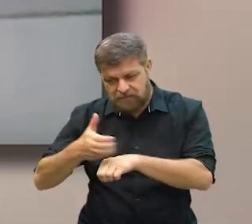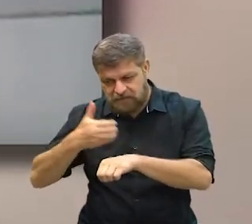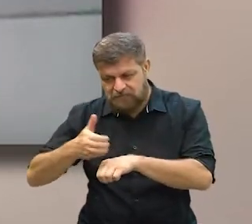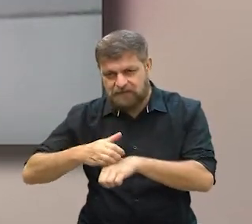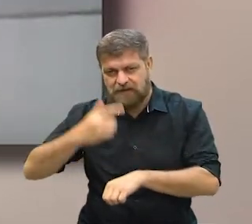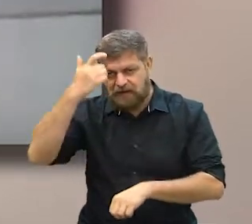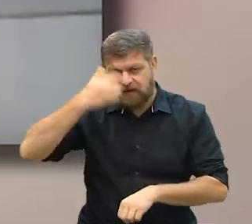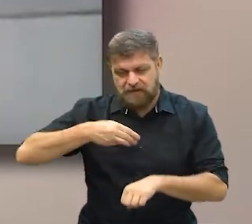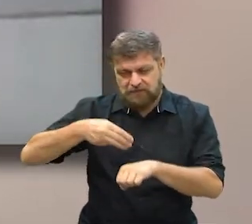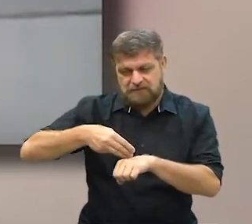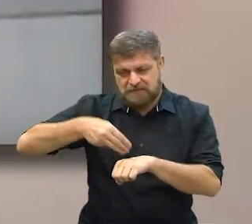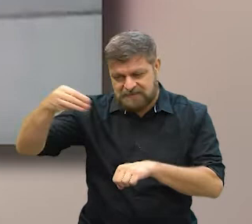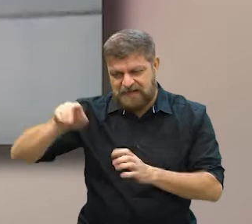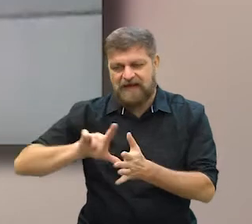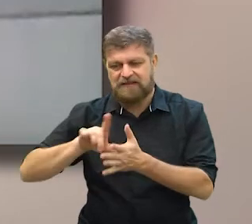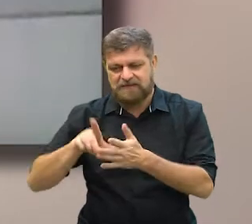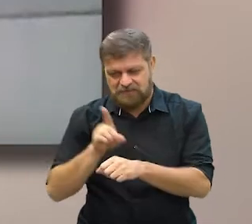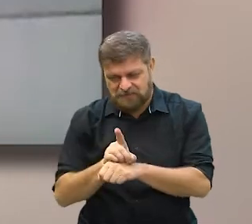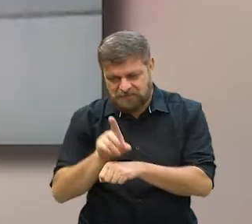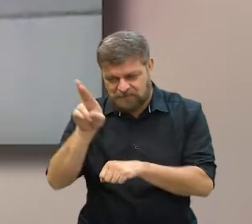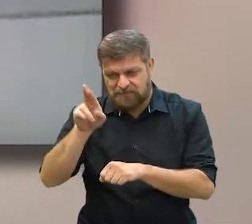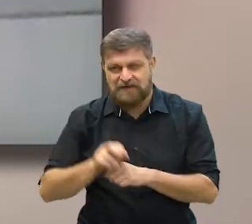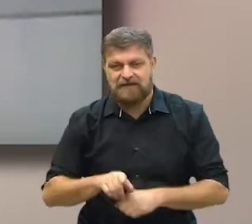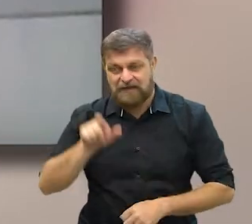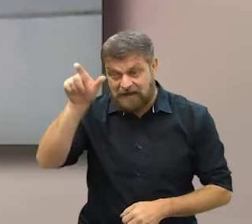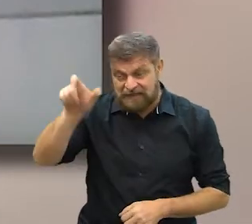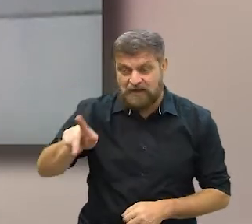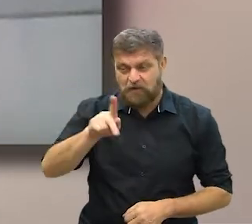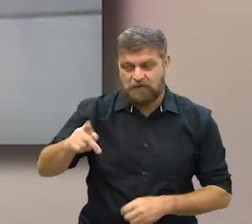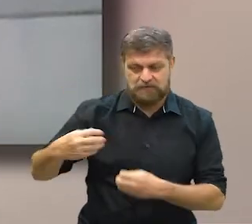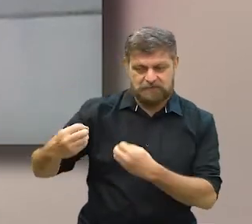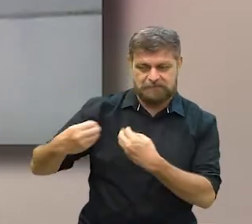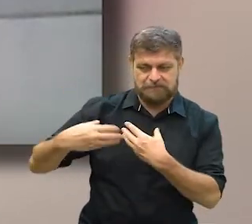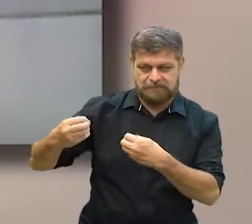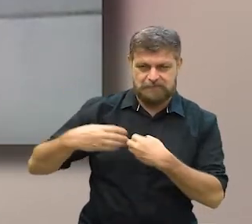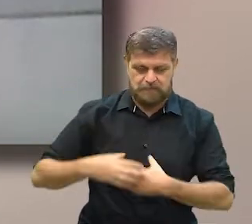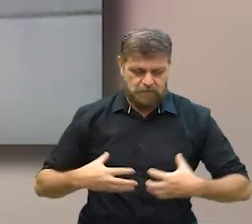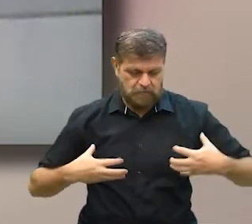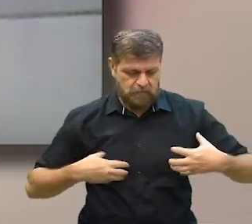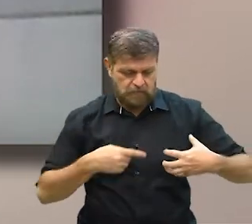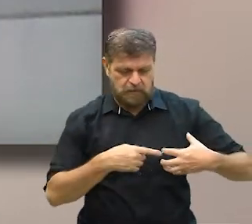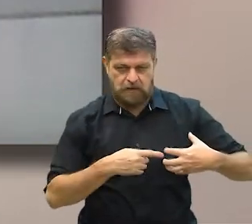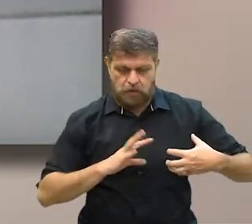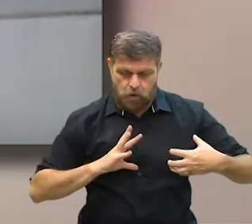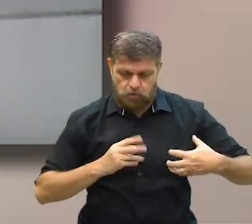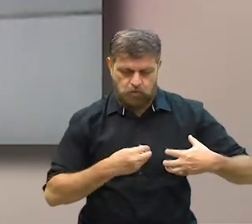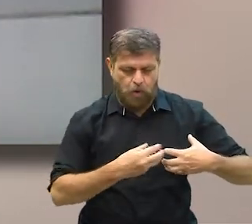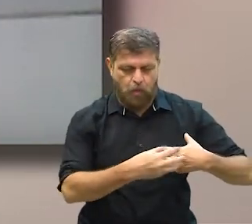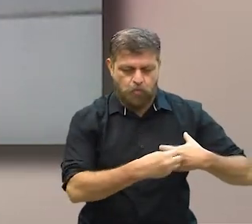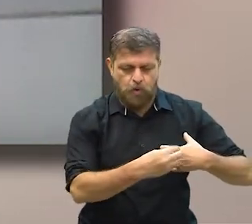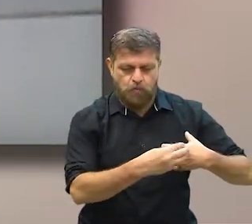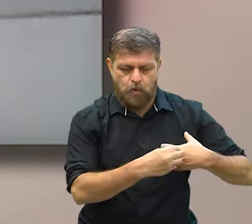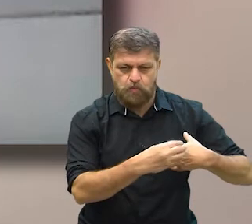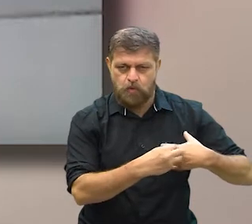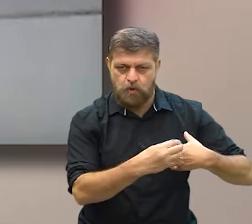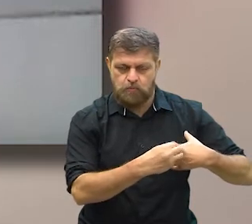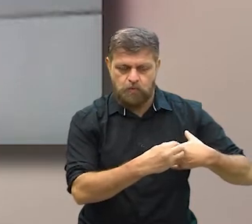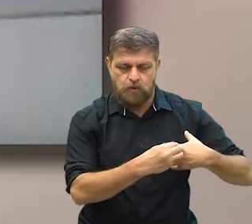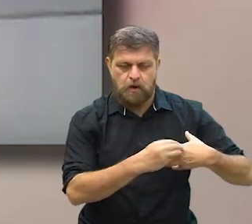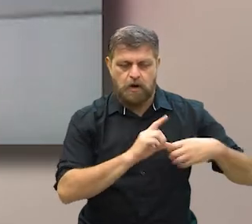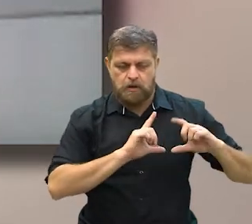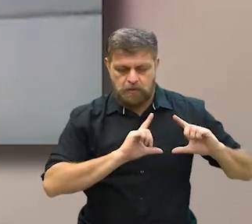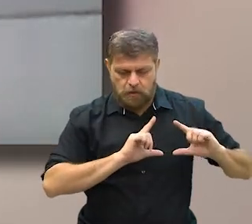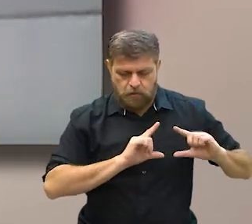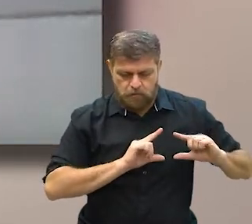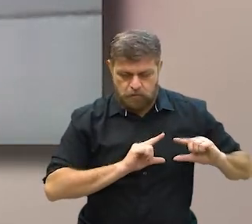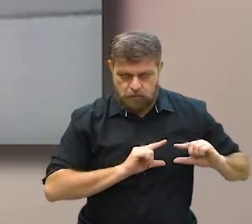formei, onde eu fiz a residência, onde eu fiz o mestrado e também o doutorado. O Martins sempre falava, esvazia um